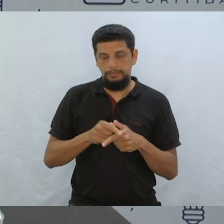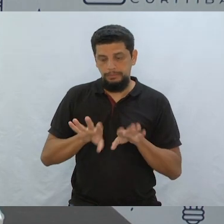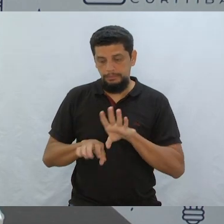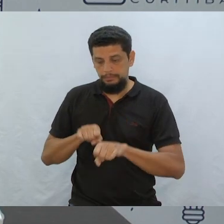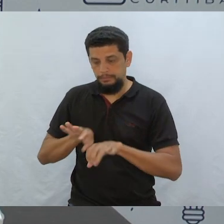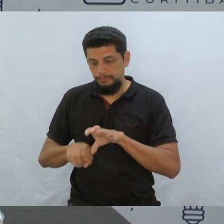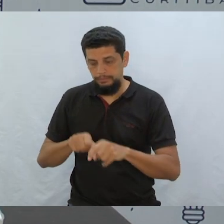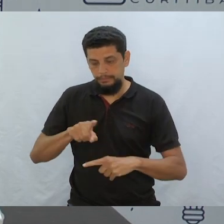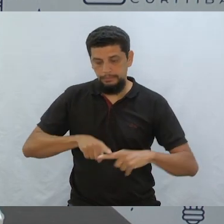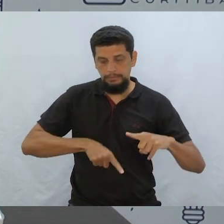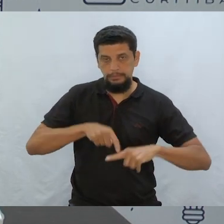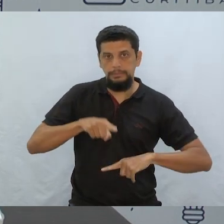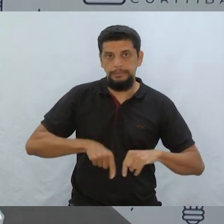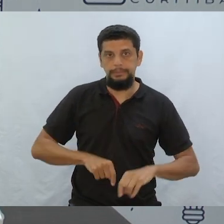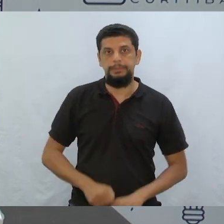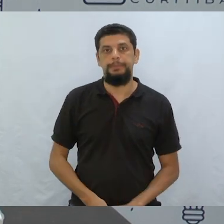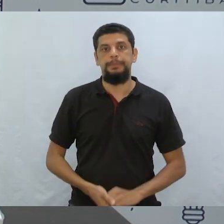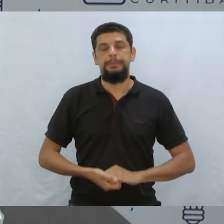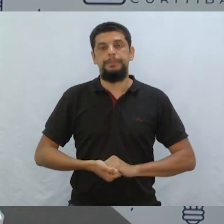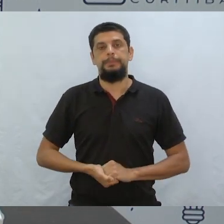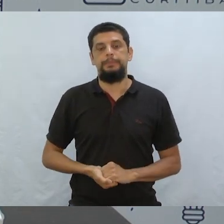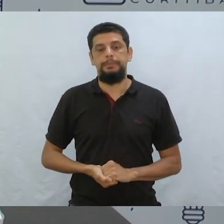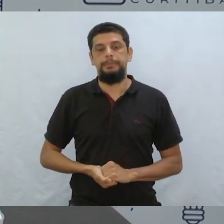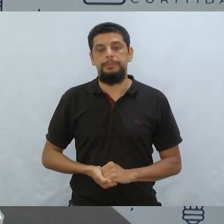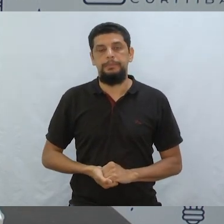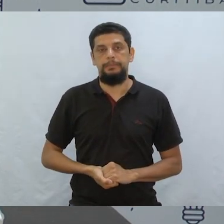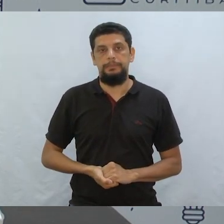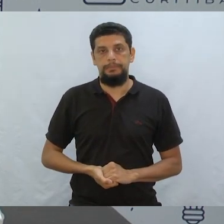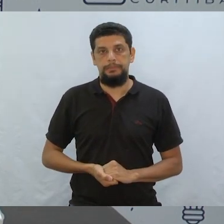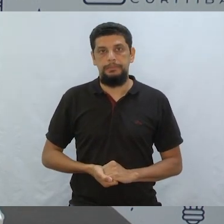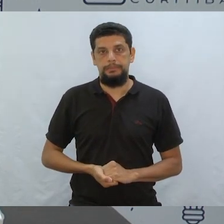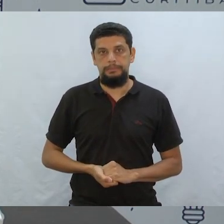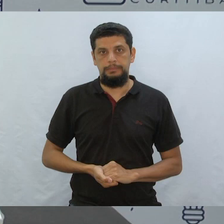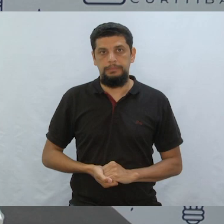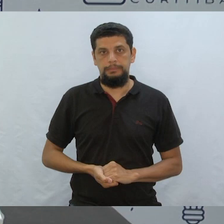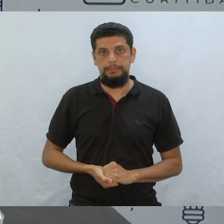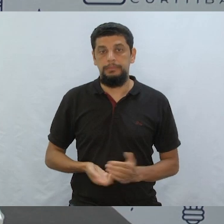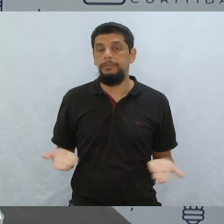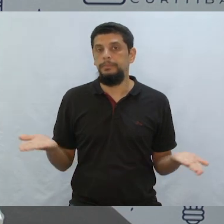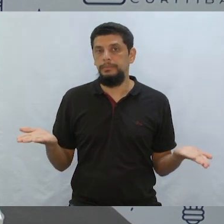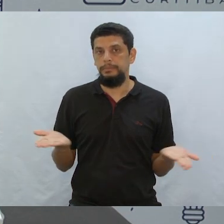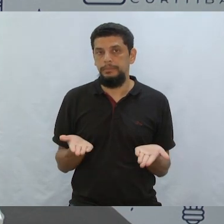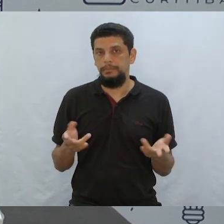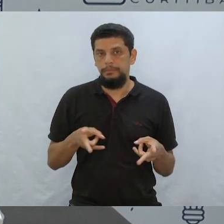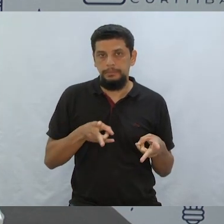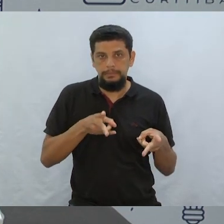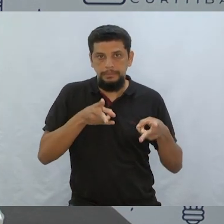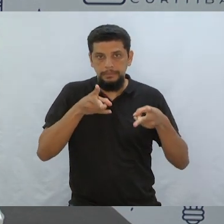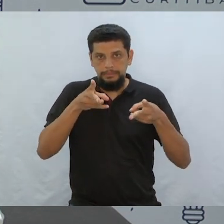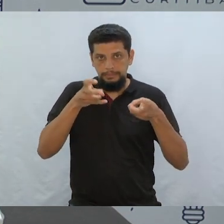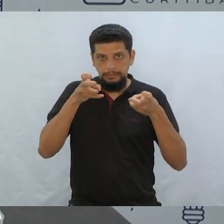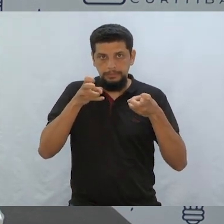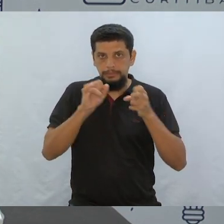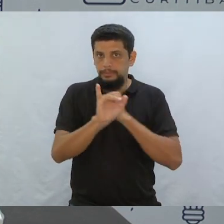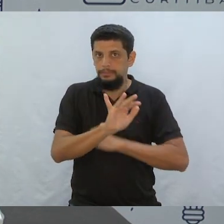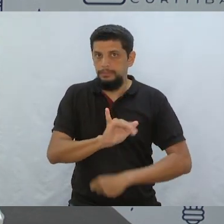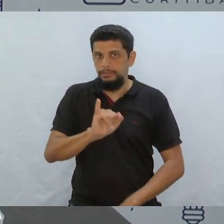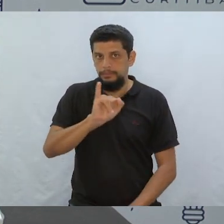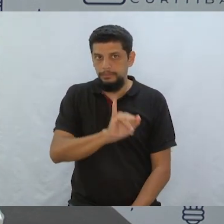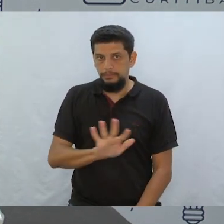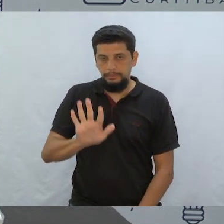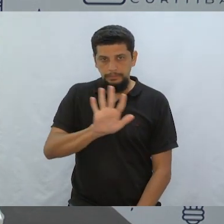nos materiais. Então, vamos guardar esses materiais. E agora, observem lá na